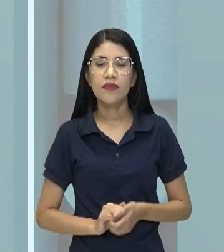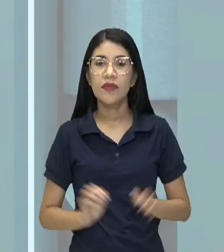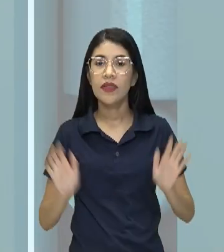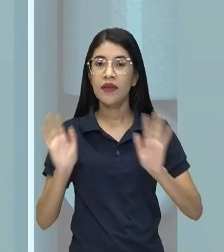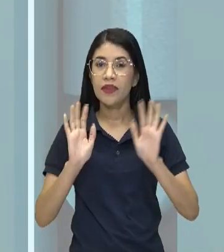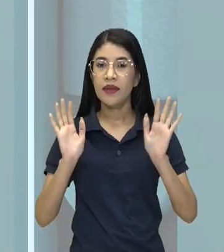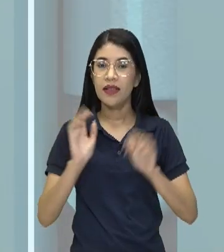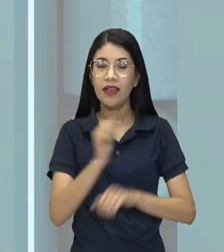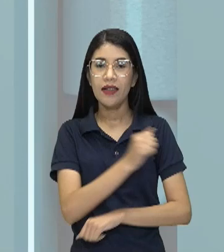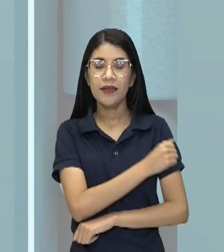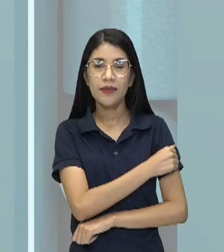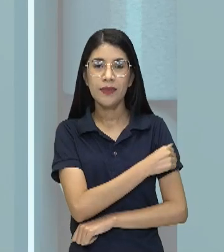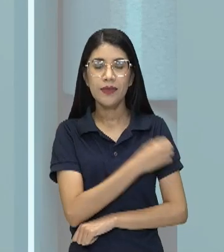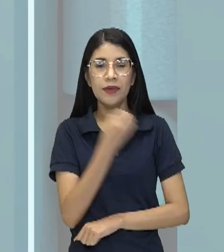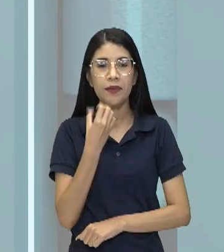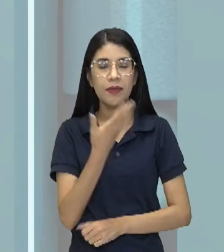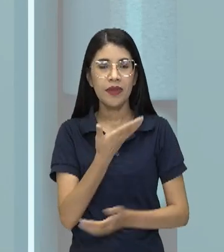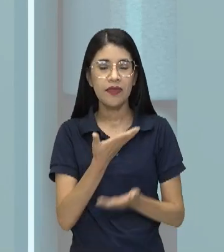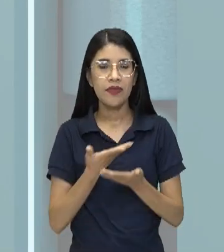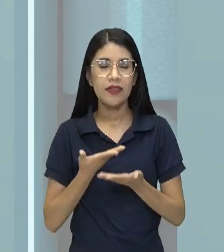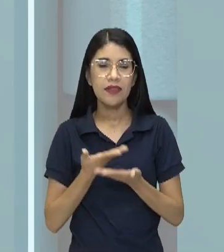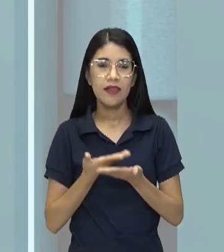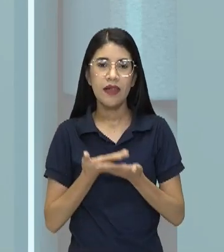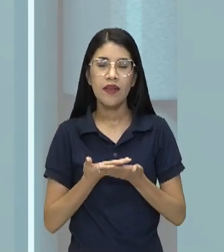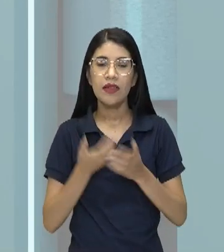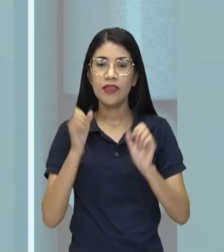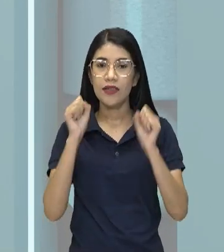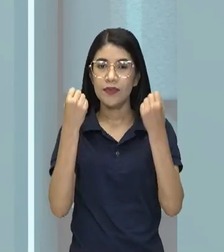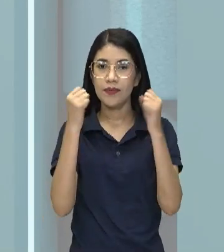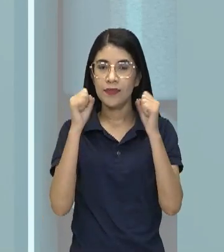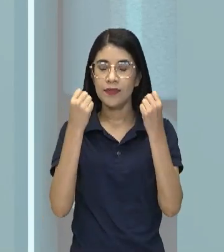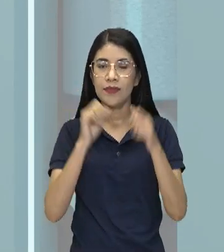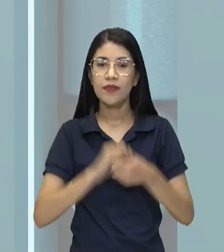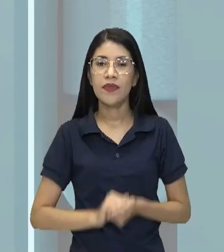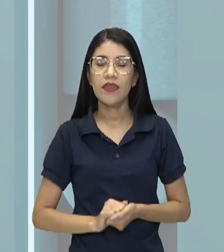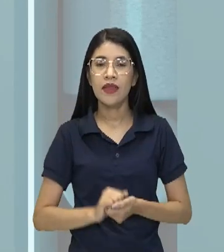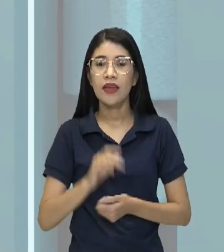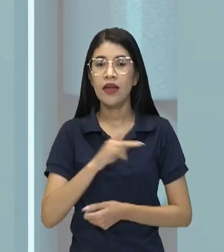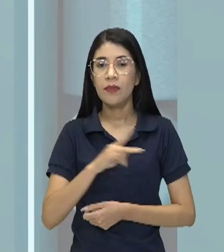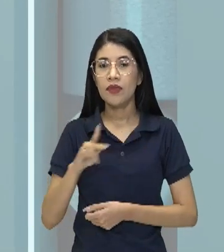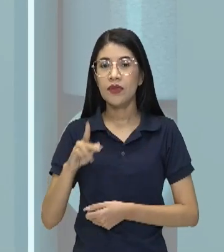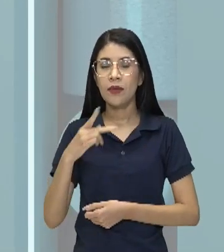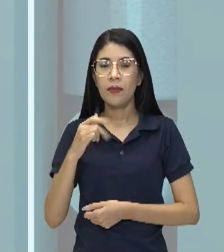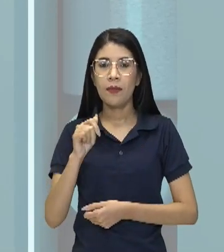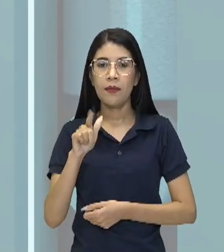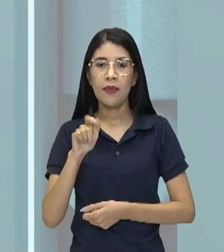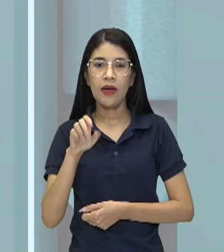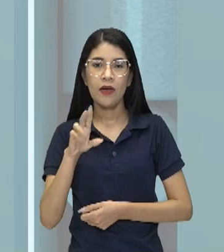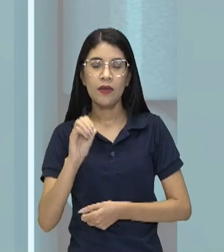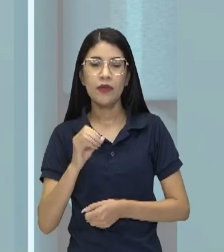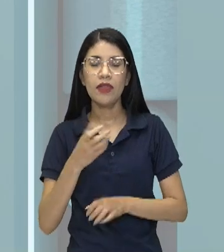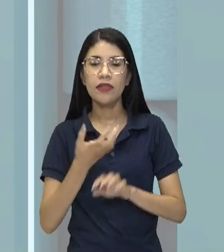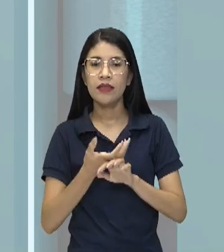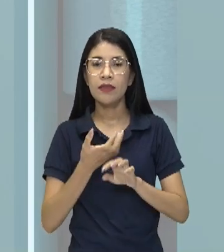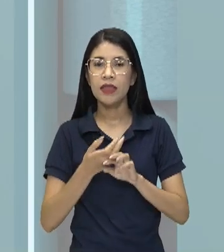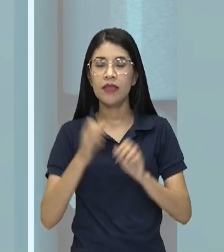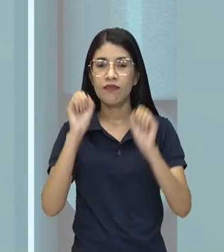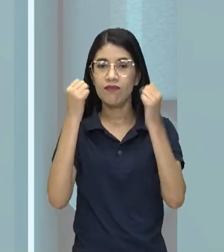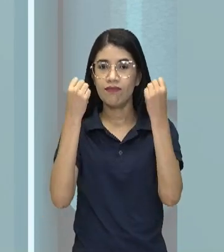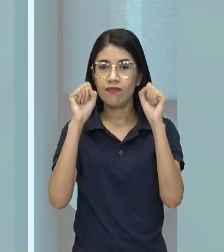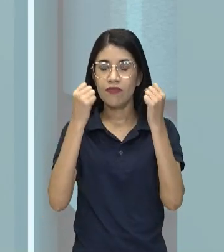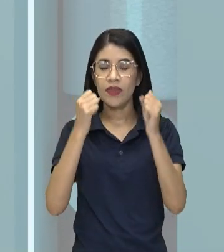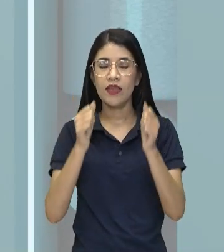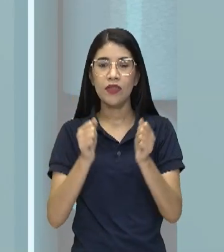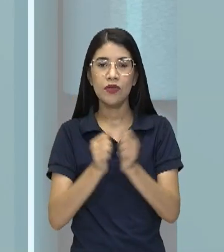Olá, alunos! Olá, turma! Sejam bem-vindos à nossa aula de Educação Física. Eu sou o professor Paulo Ricardo, seu professor de Educação Física. Estarei